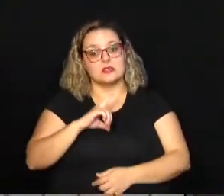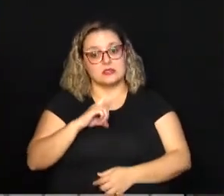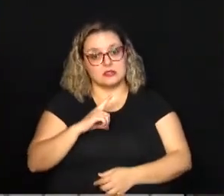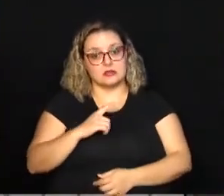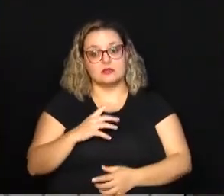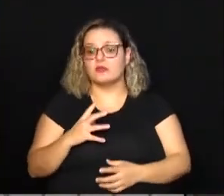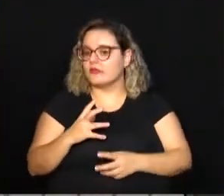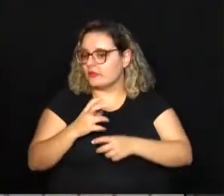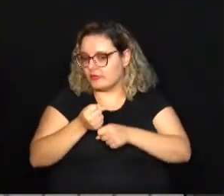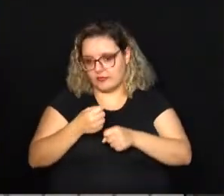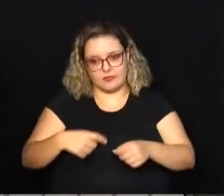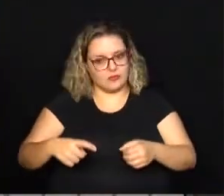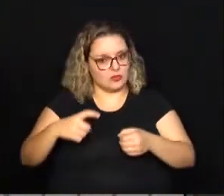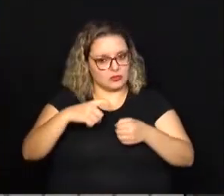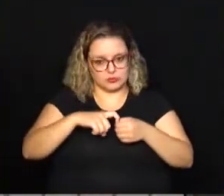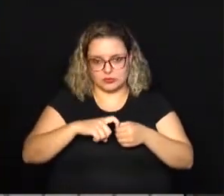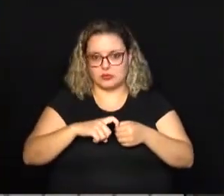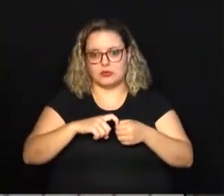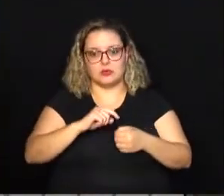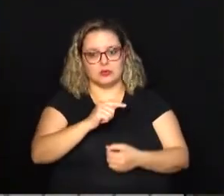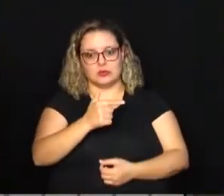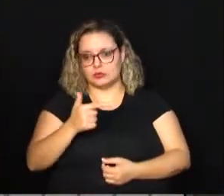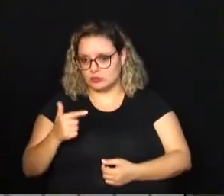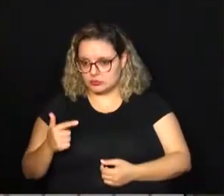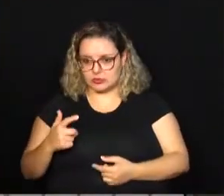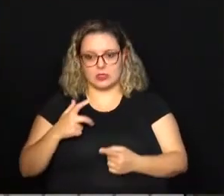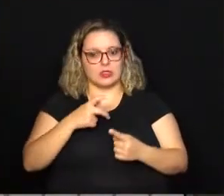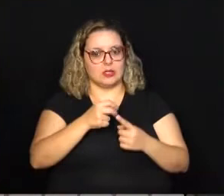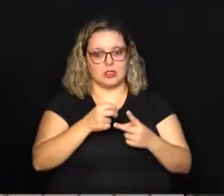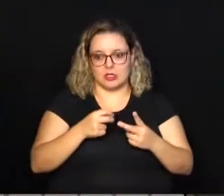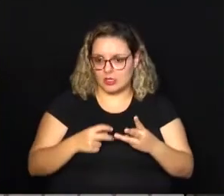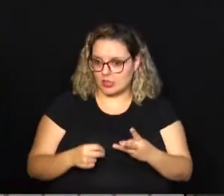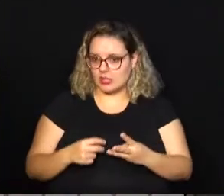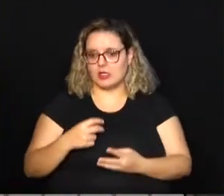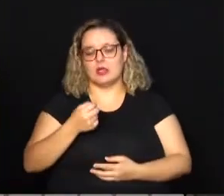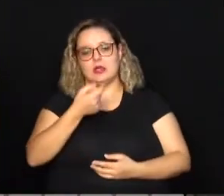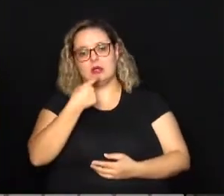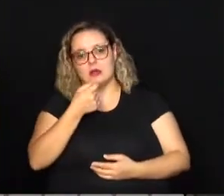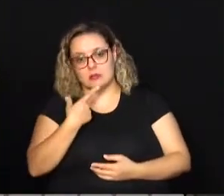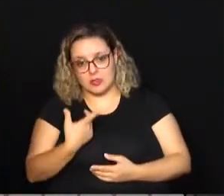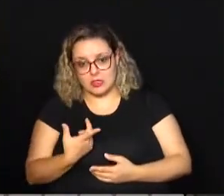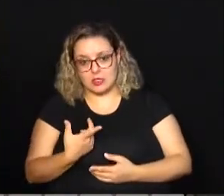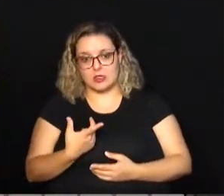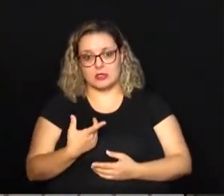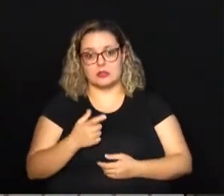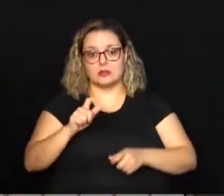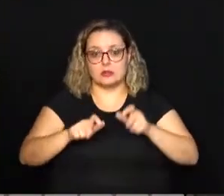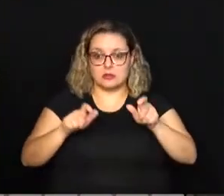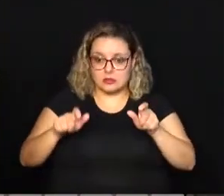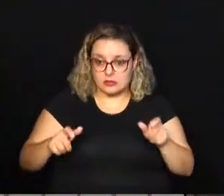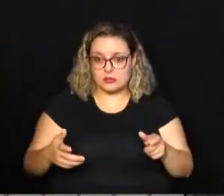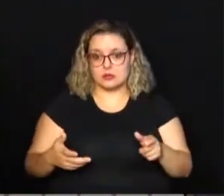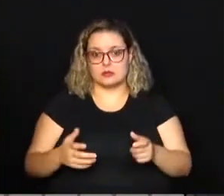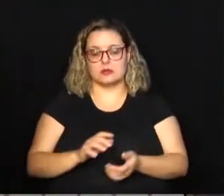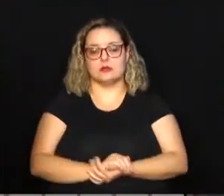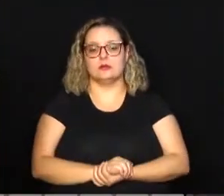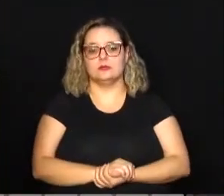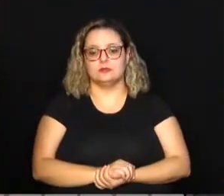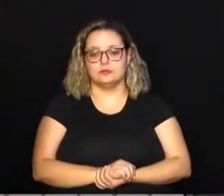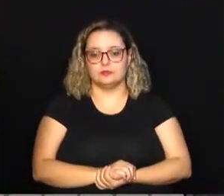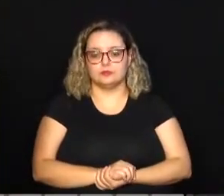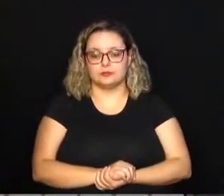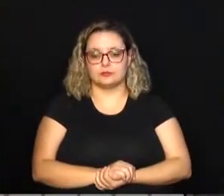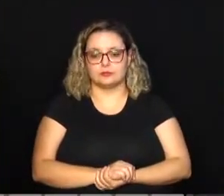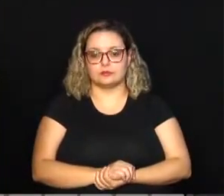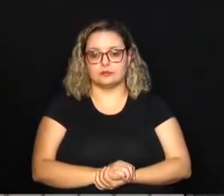outra solução, né, outro remédio que não a vacinação da nossa população, né? Caímos naquela que